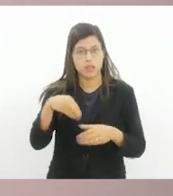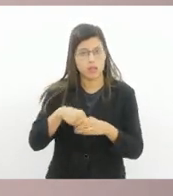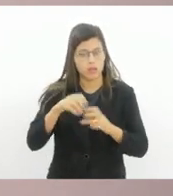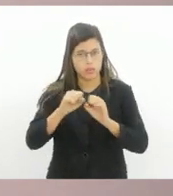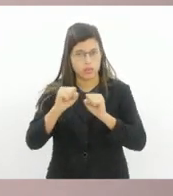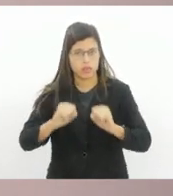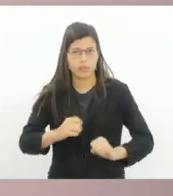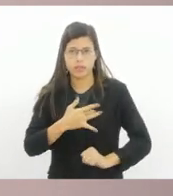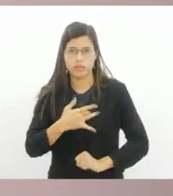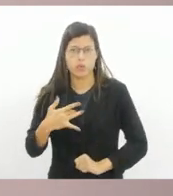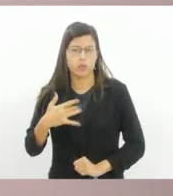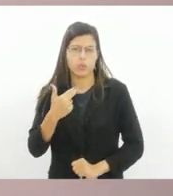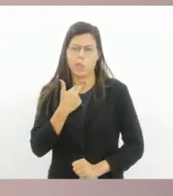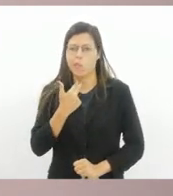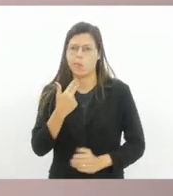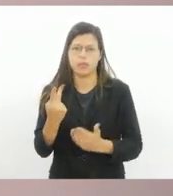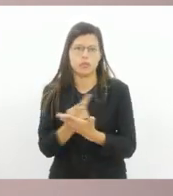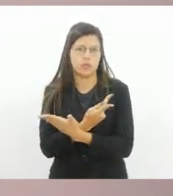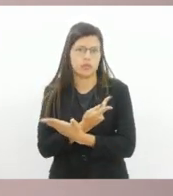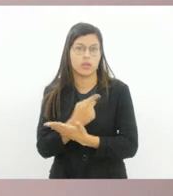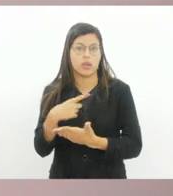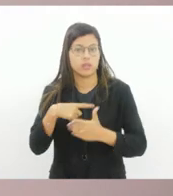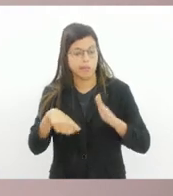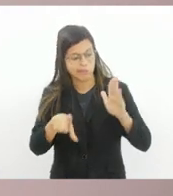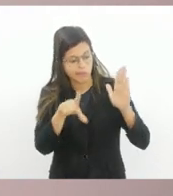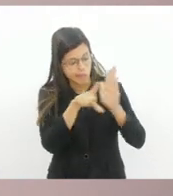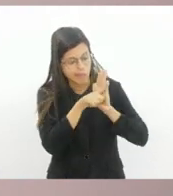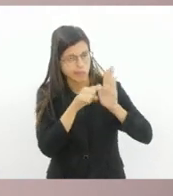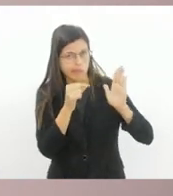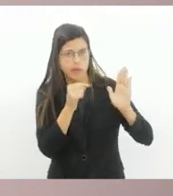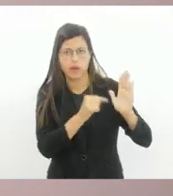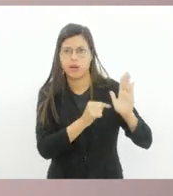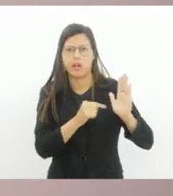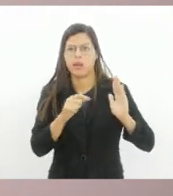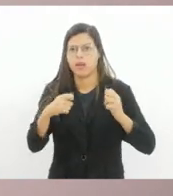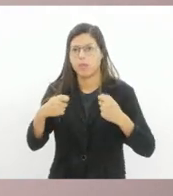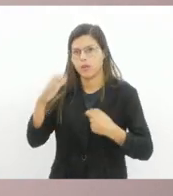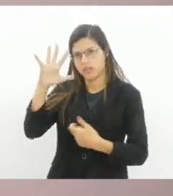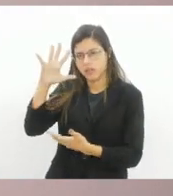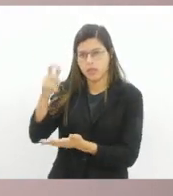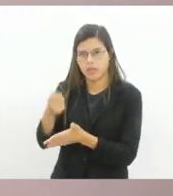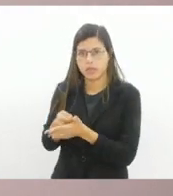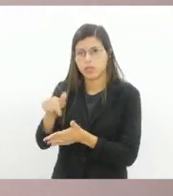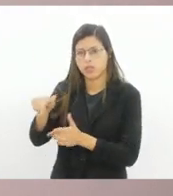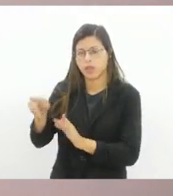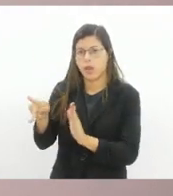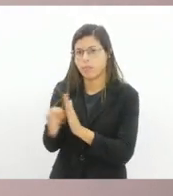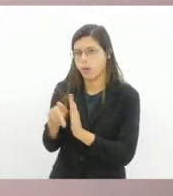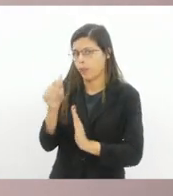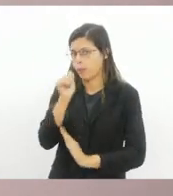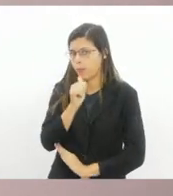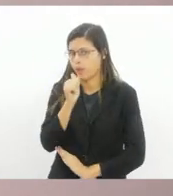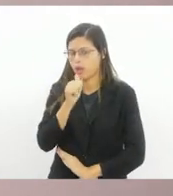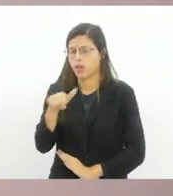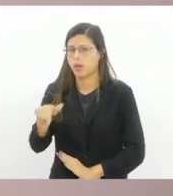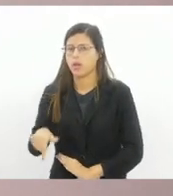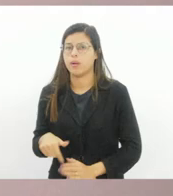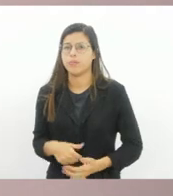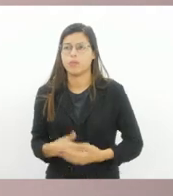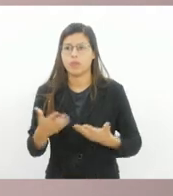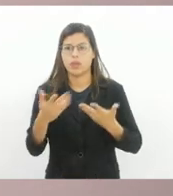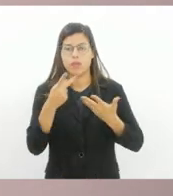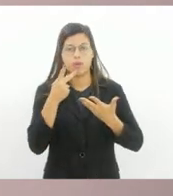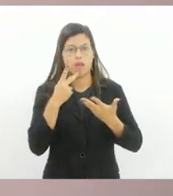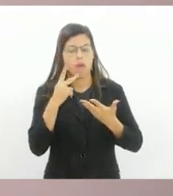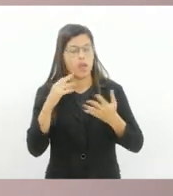saúde, isso não pode acontecer. Há uma previsão legal. Quem tem que decidir é essa mulher. Então, queria dizer que todas